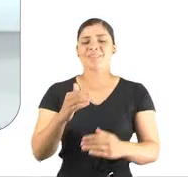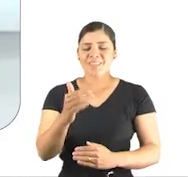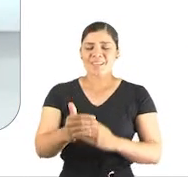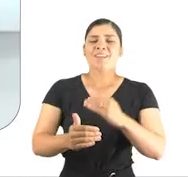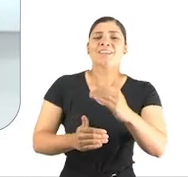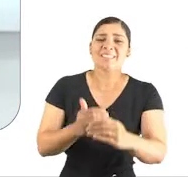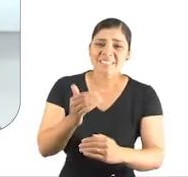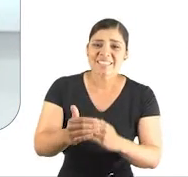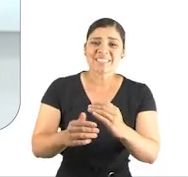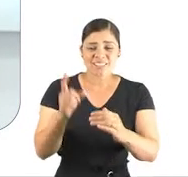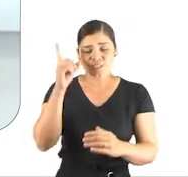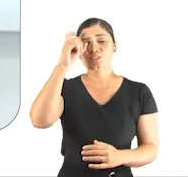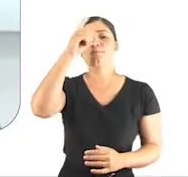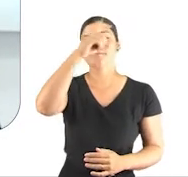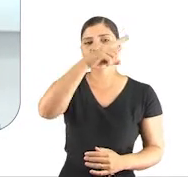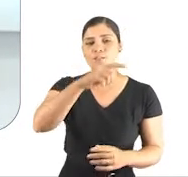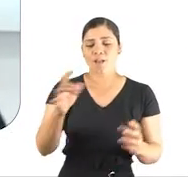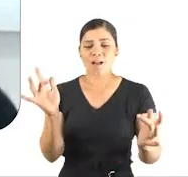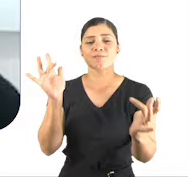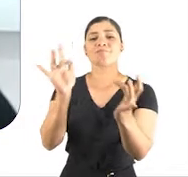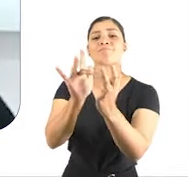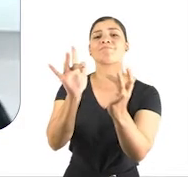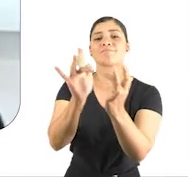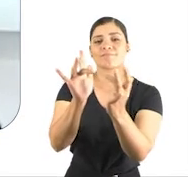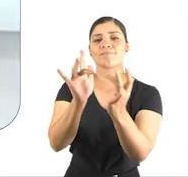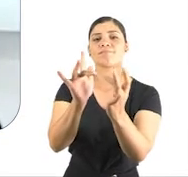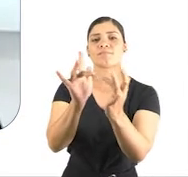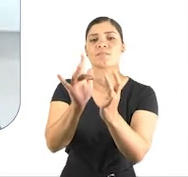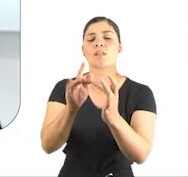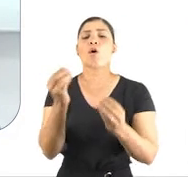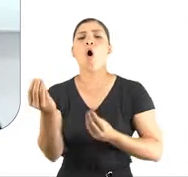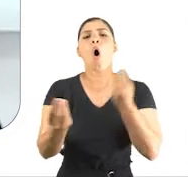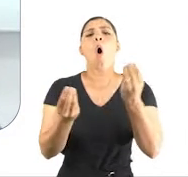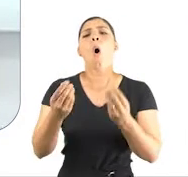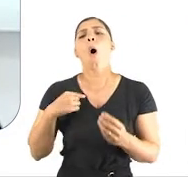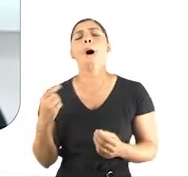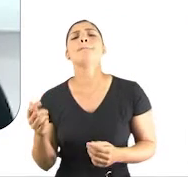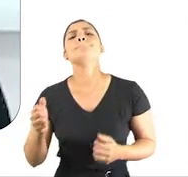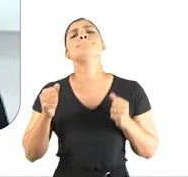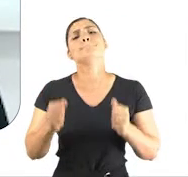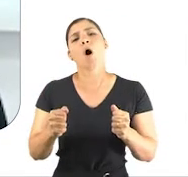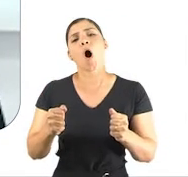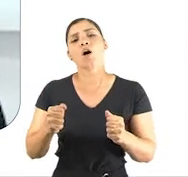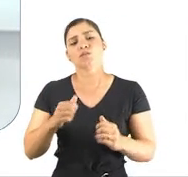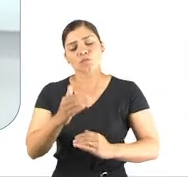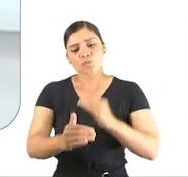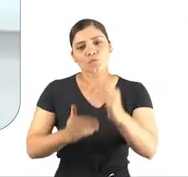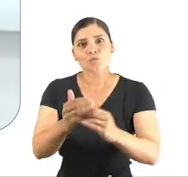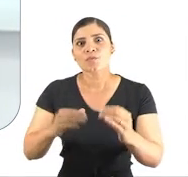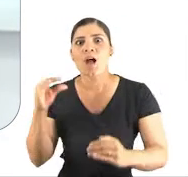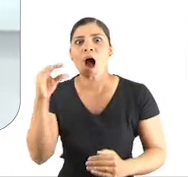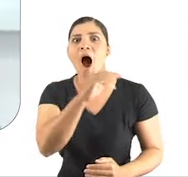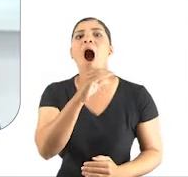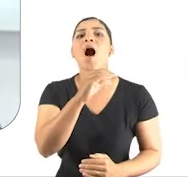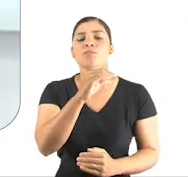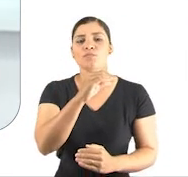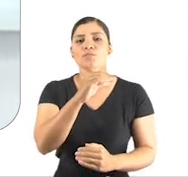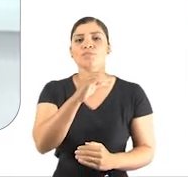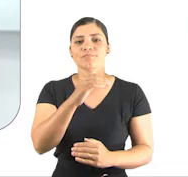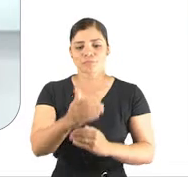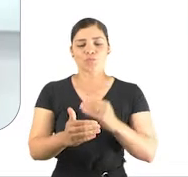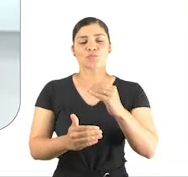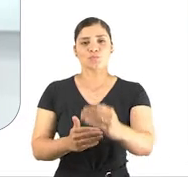ligação, contato. Por isso a gente sempre pensa: como a gente pode agilizar, automatizar o processo